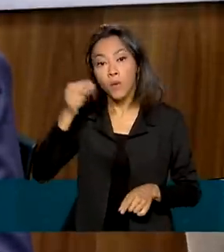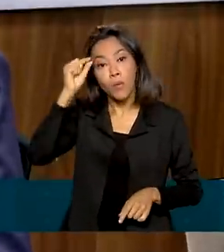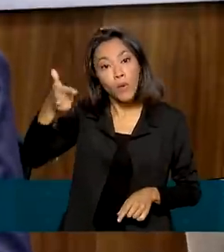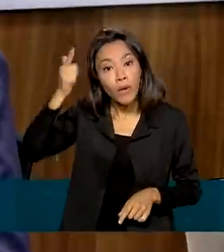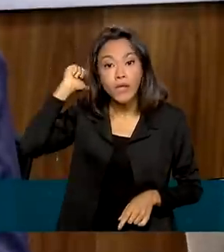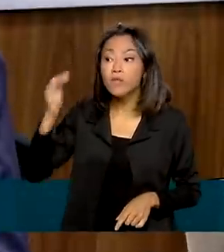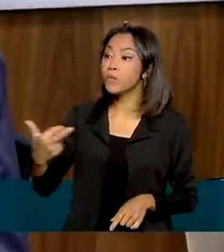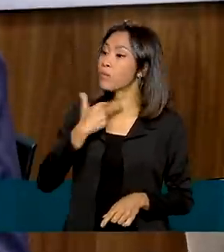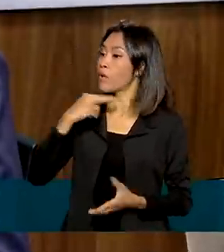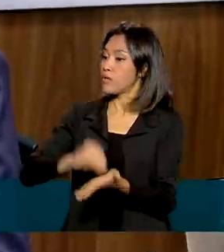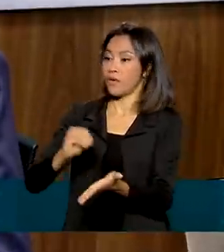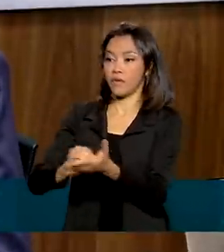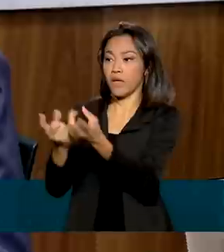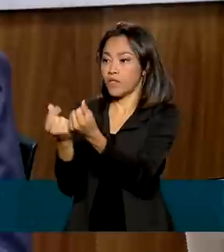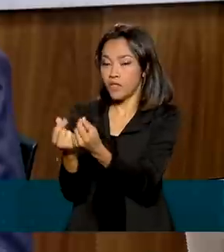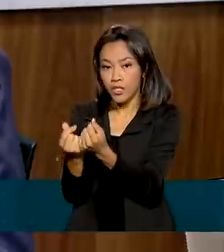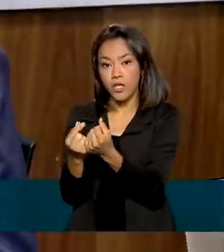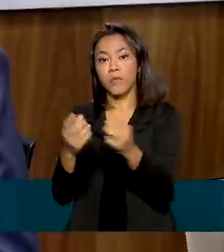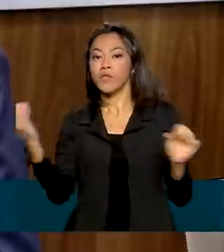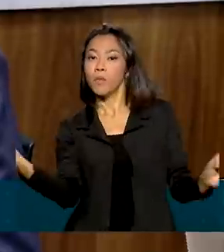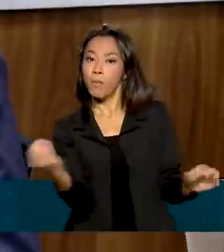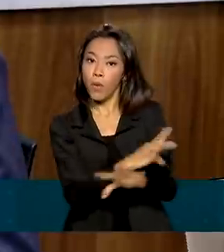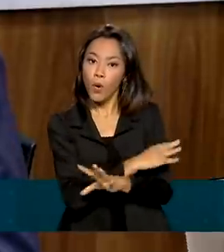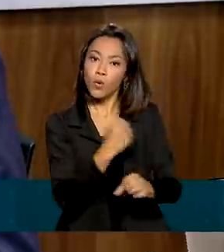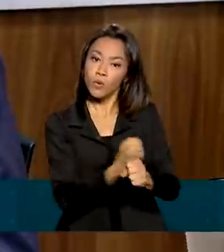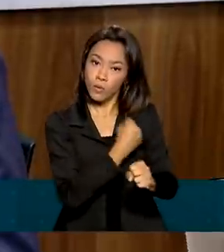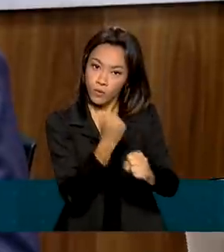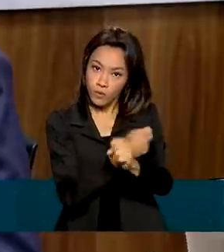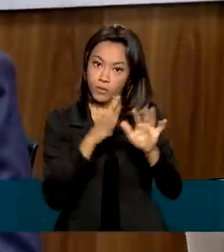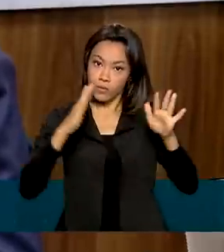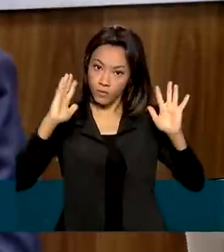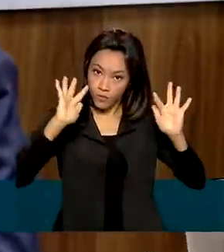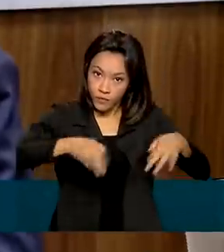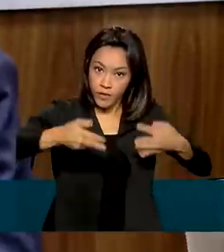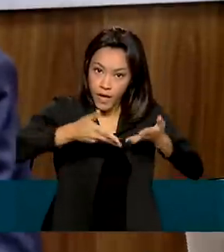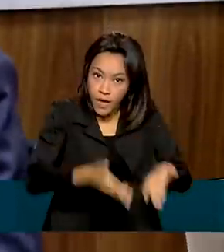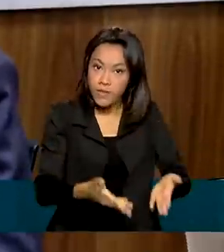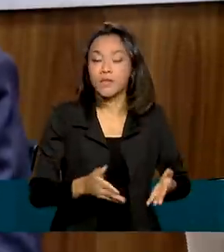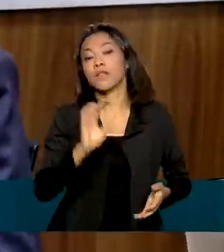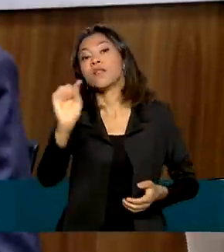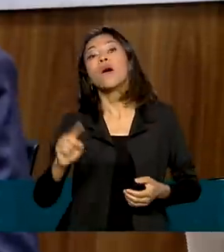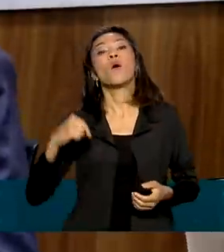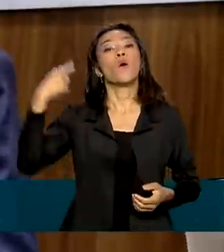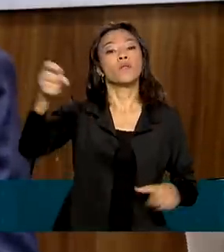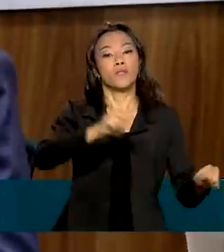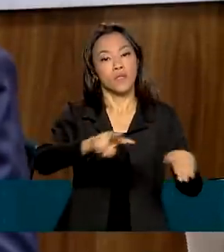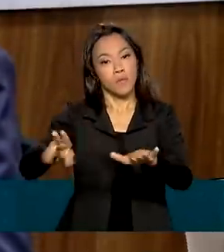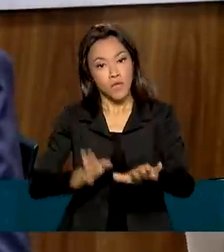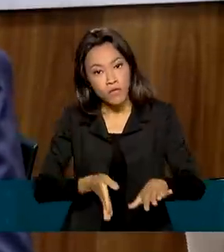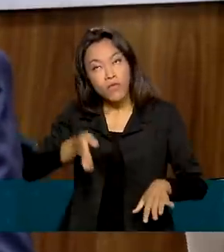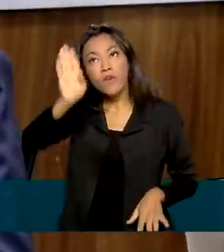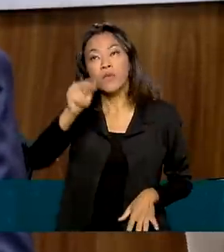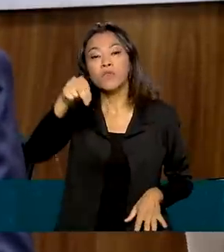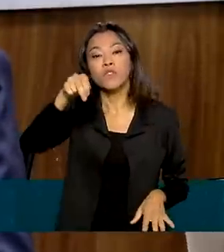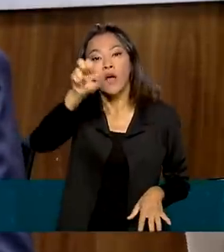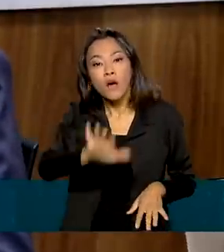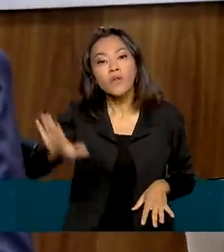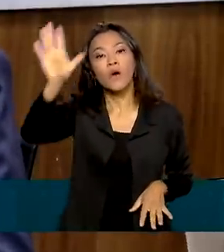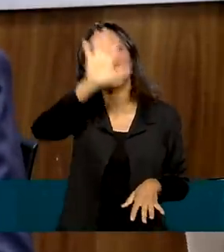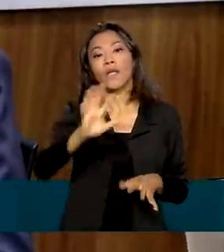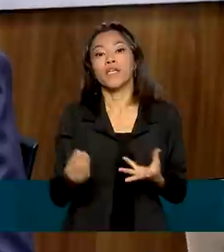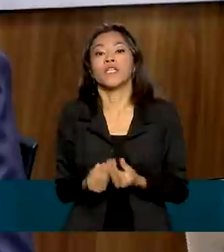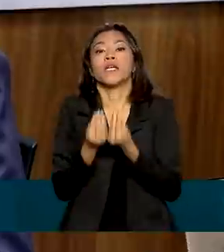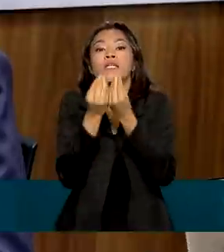podia faltar recursos para concluir o São Francisco na próxima semana estaremos no nordeste concluindo entregar Emi então